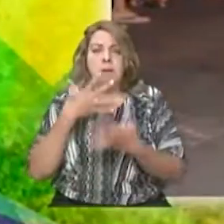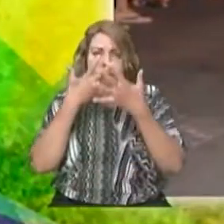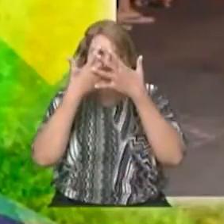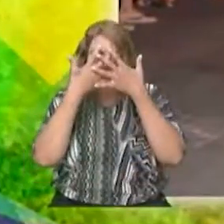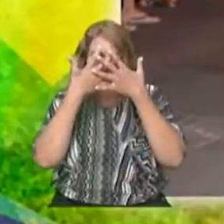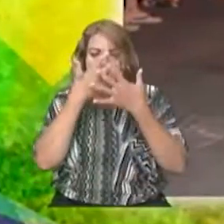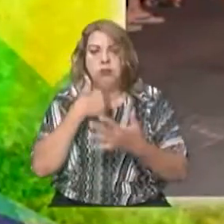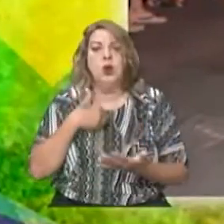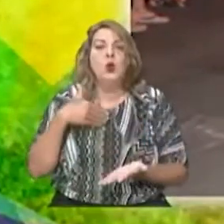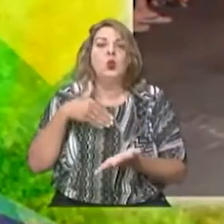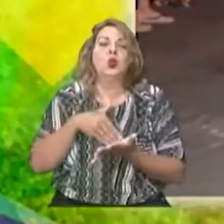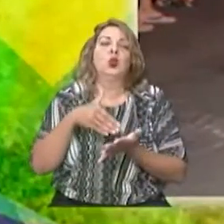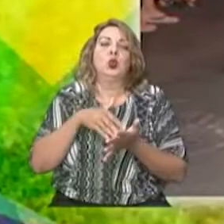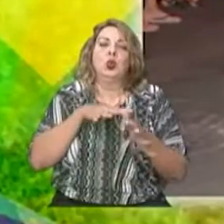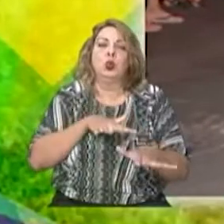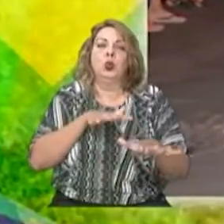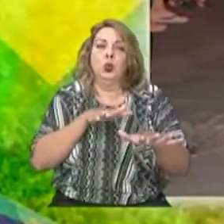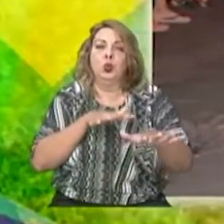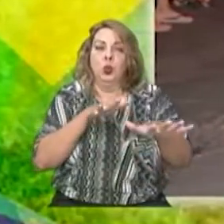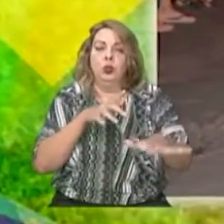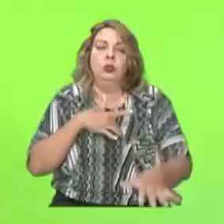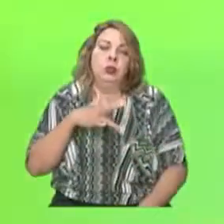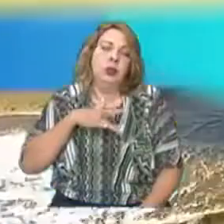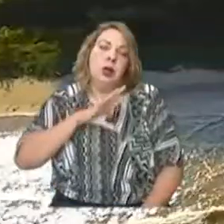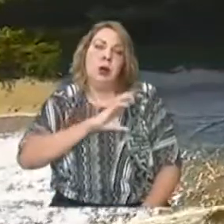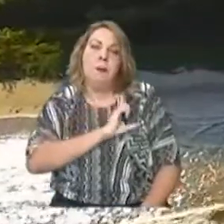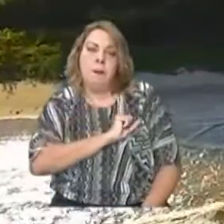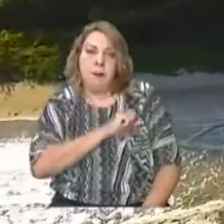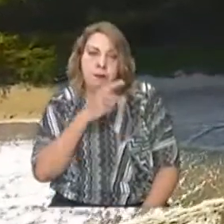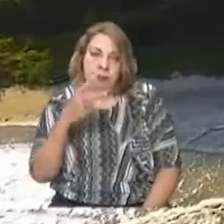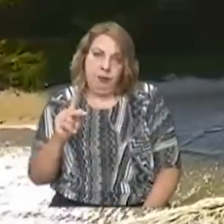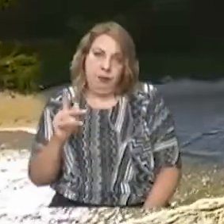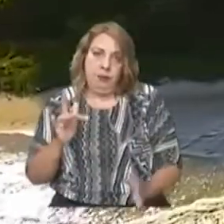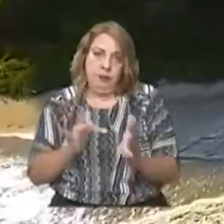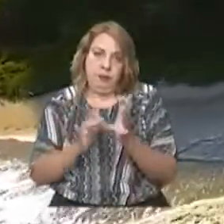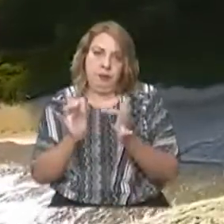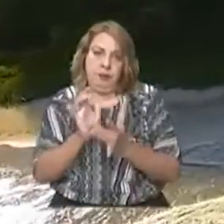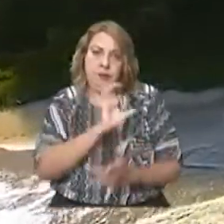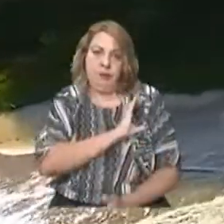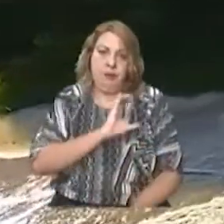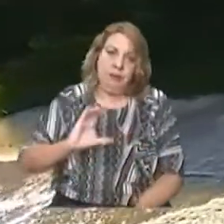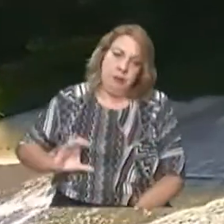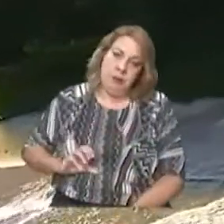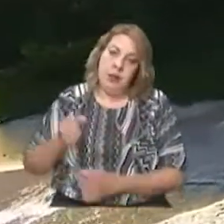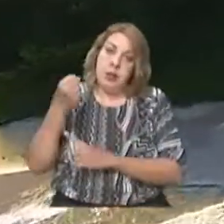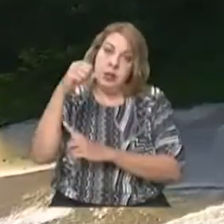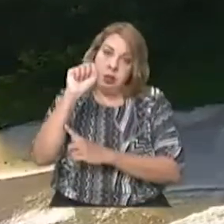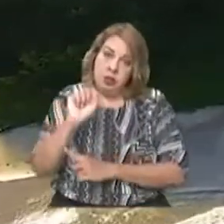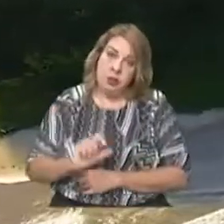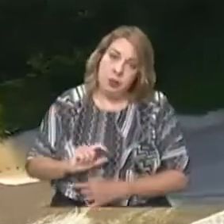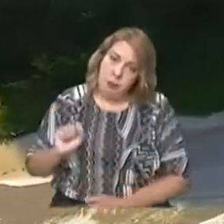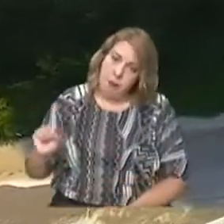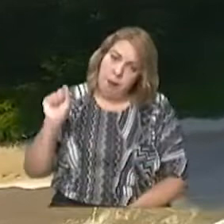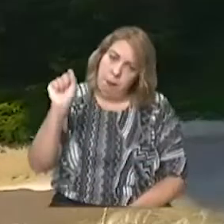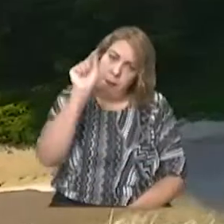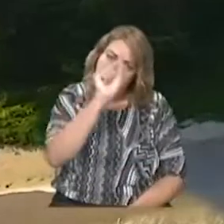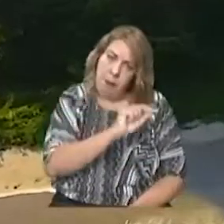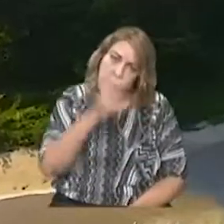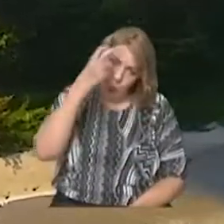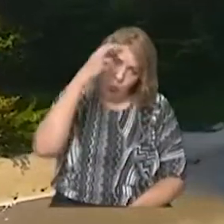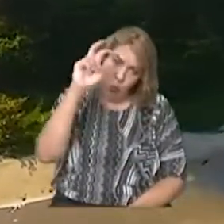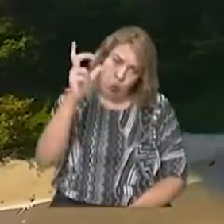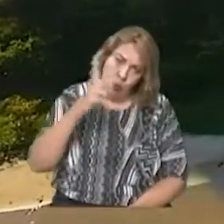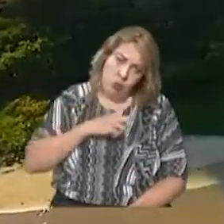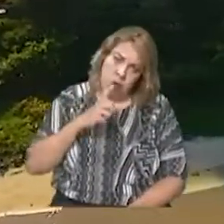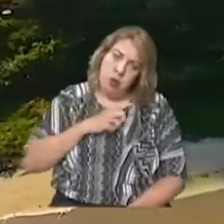última procissão de devoção à Paixão de Cristo. E Sergipe inteiro é marcado por manifestações culturais que